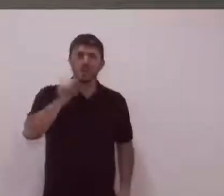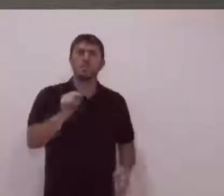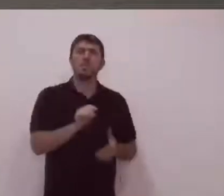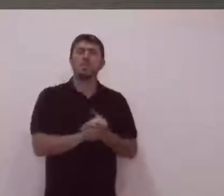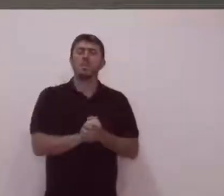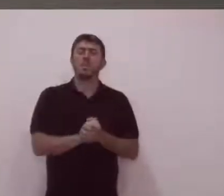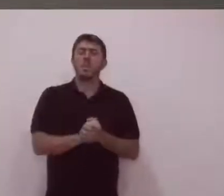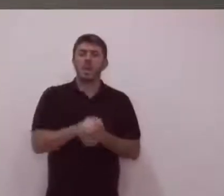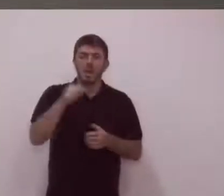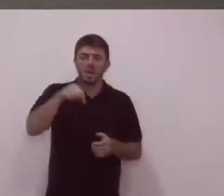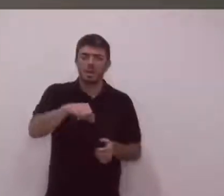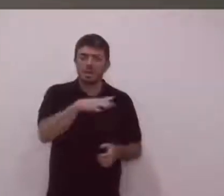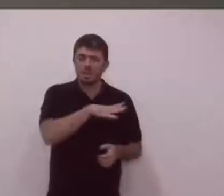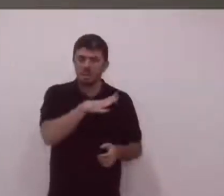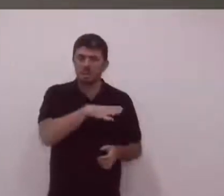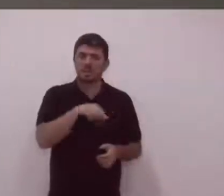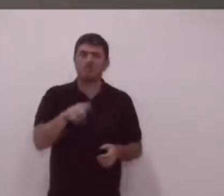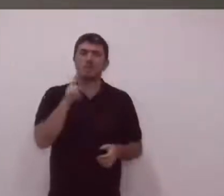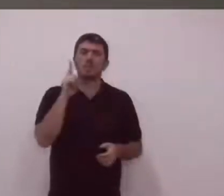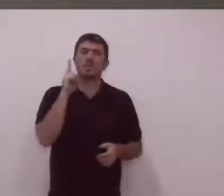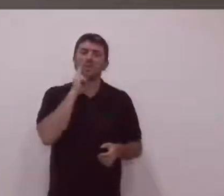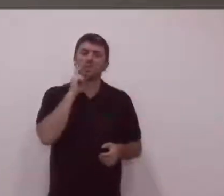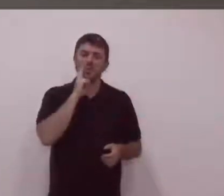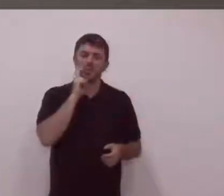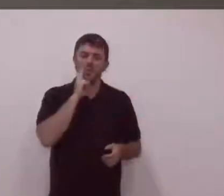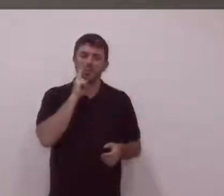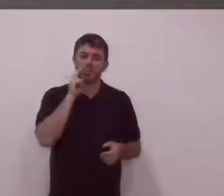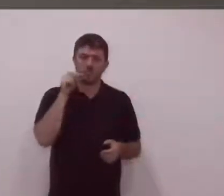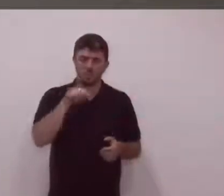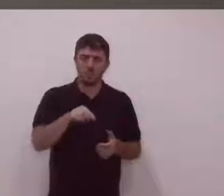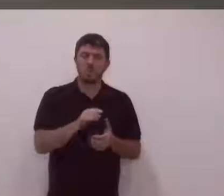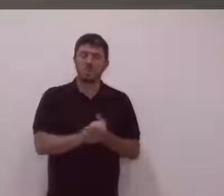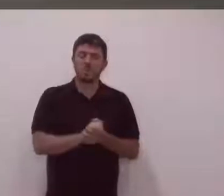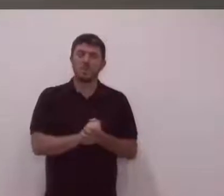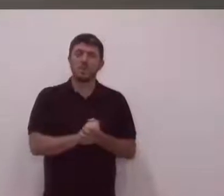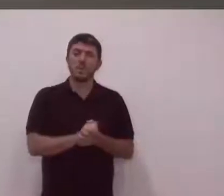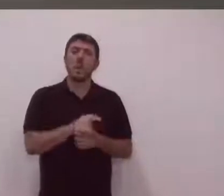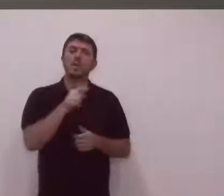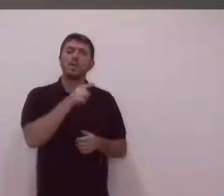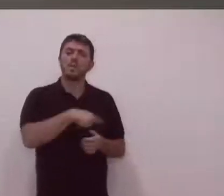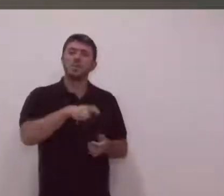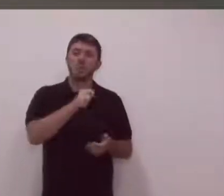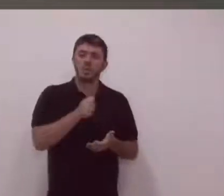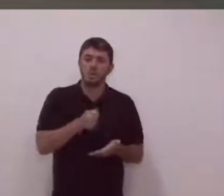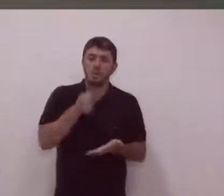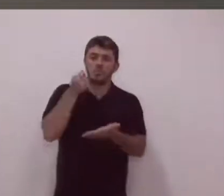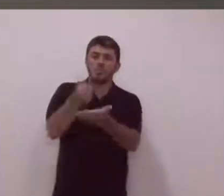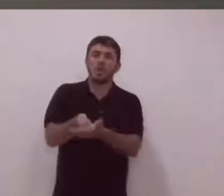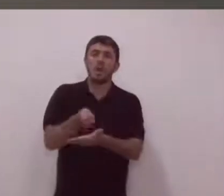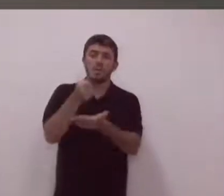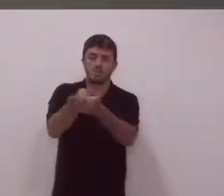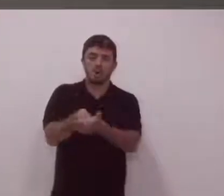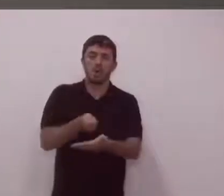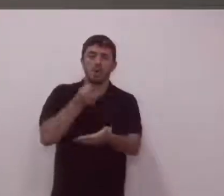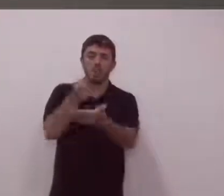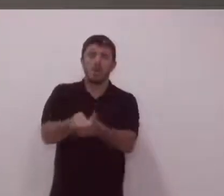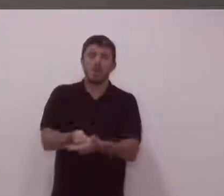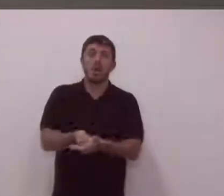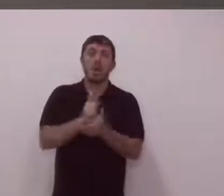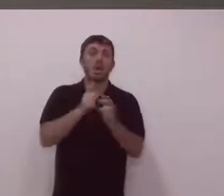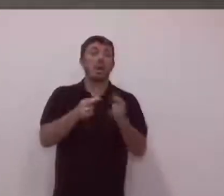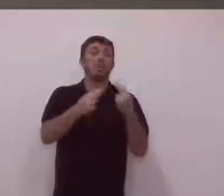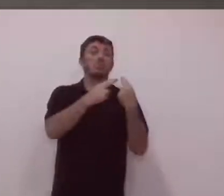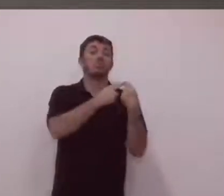do estado que a gente já falou disso antes da questão da divisão do bolo orçamentário nacional que a gente sabe que fica uma grande parte